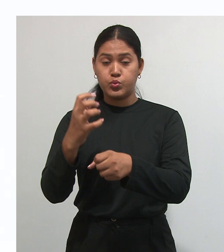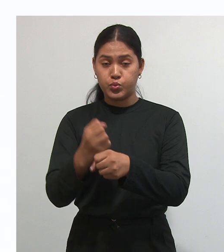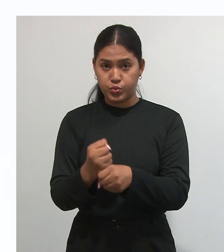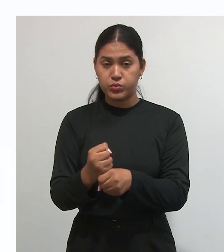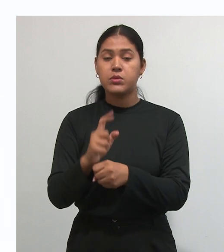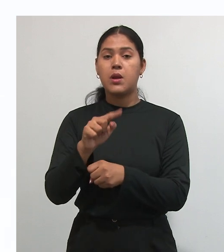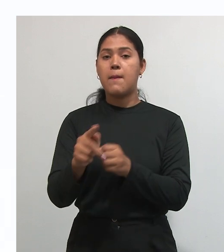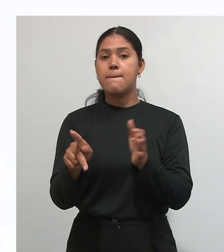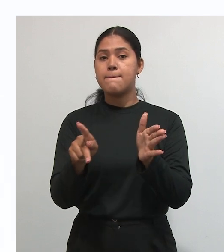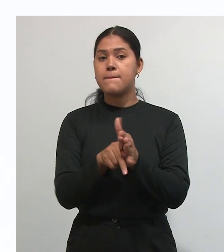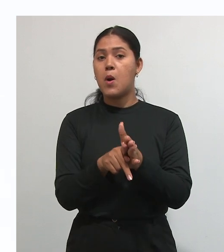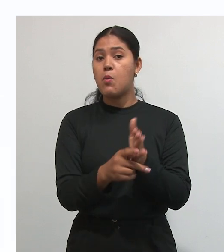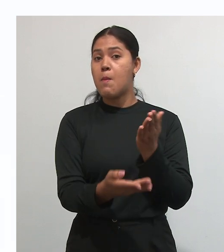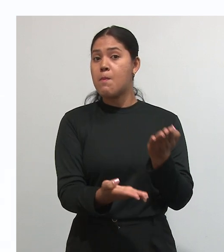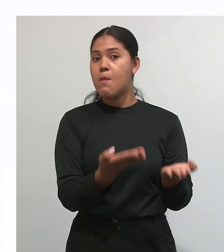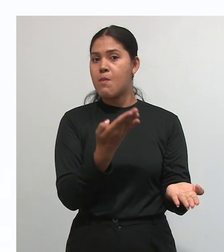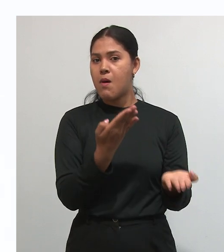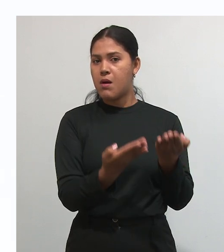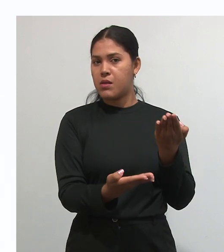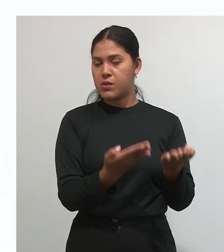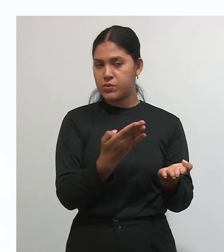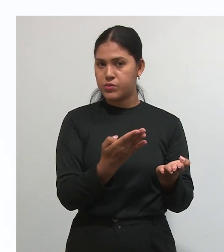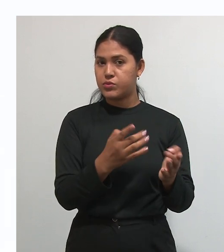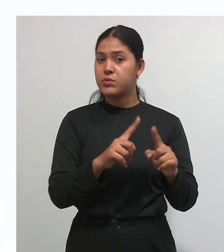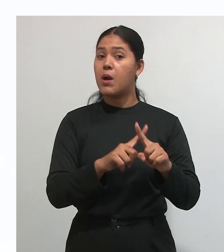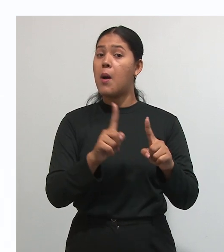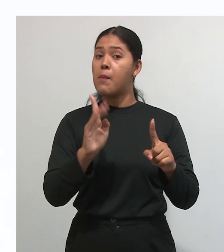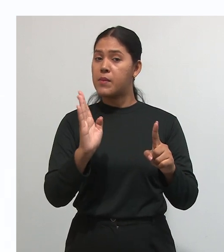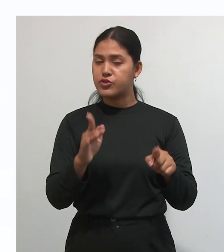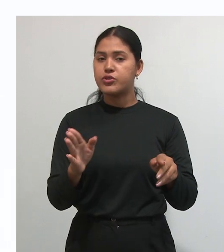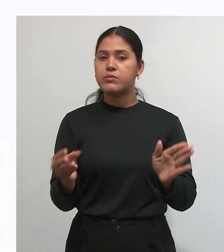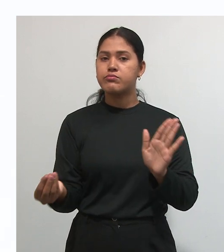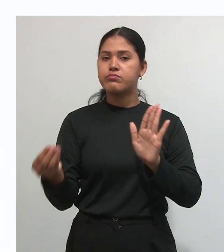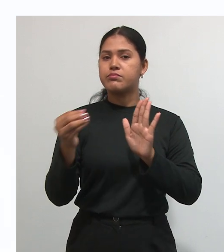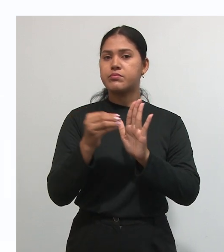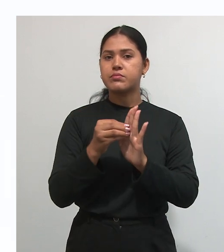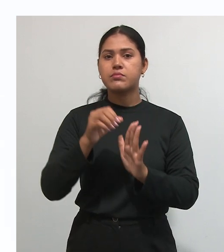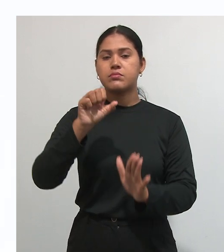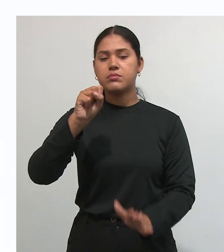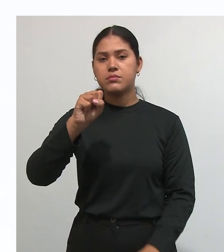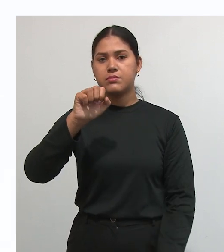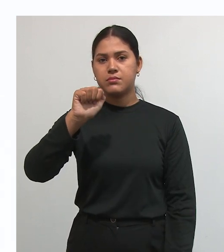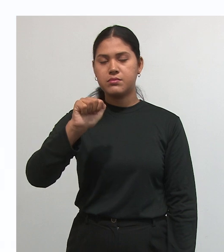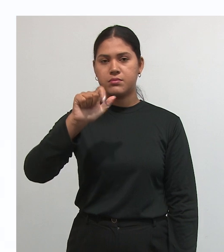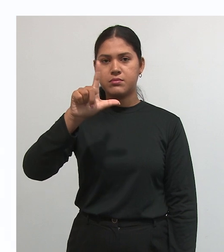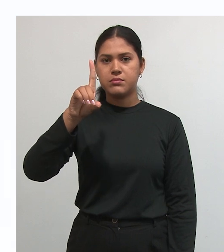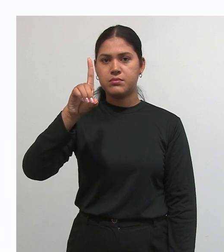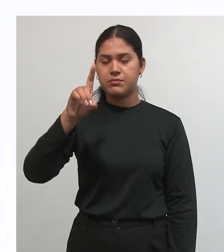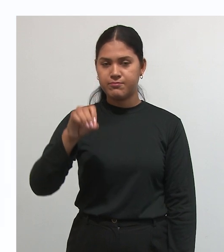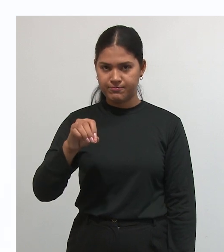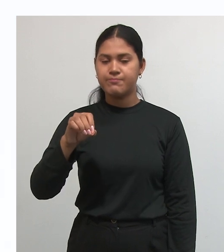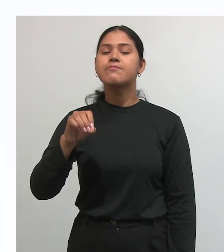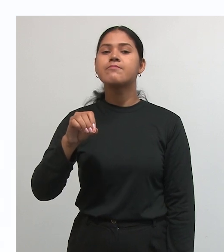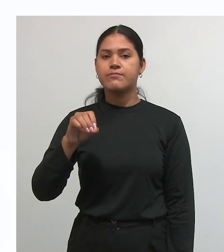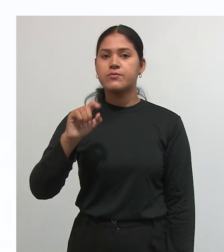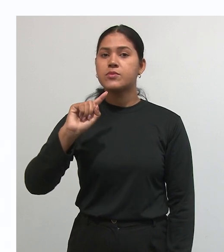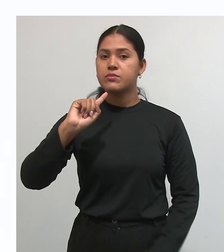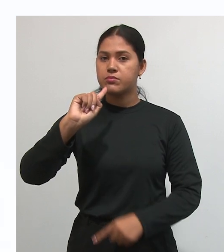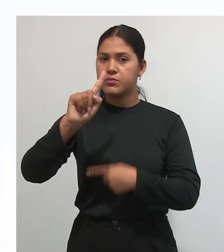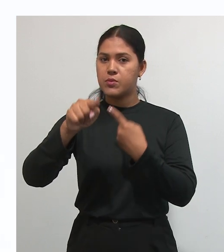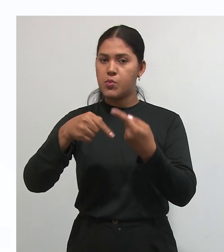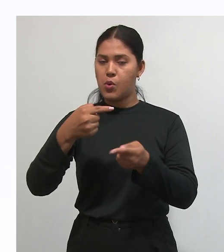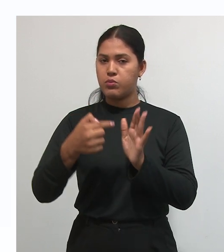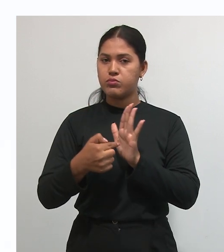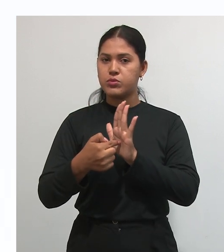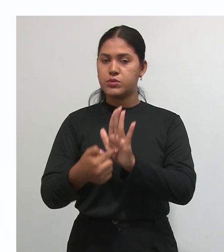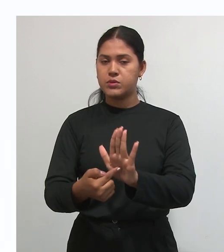saldo patrimonial do balanço patrimonial. Então, o valorzinho aqui vai para o balanço patrimonial que a gente